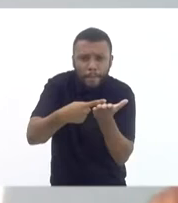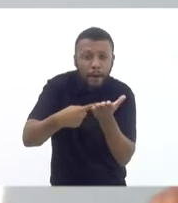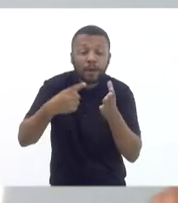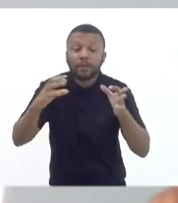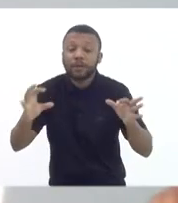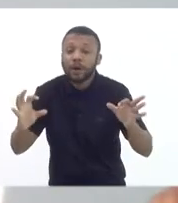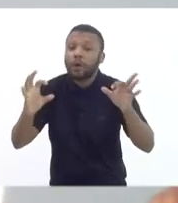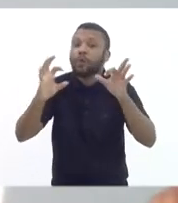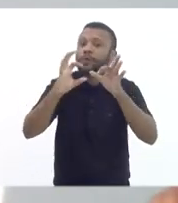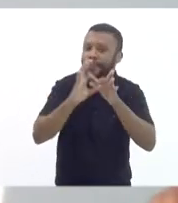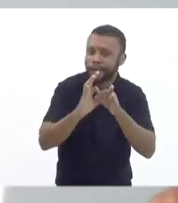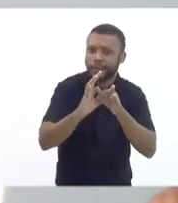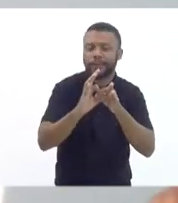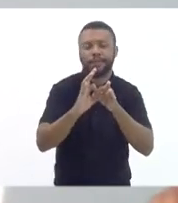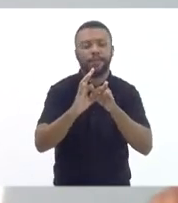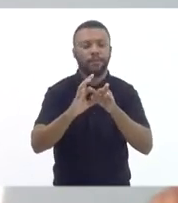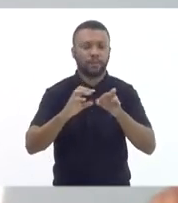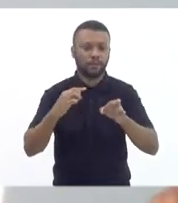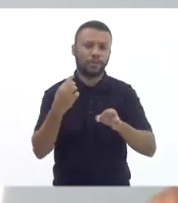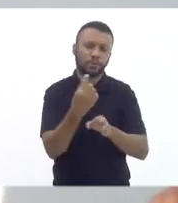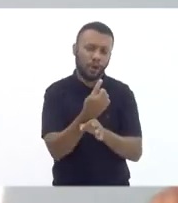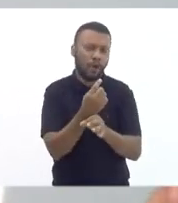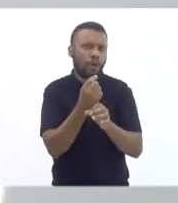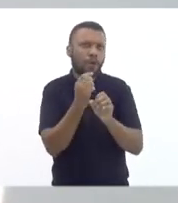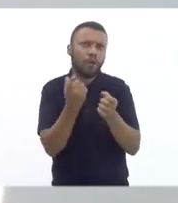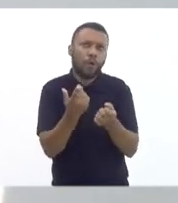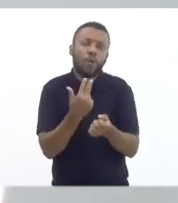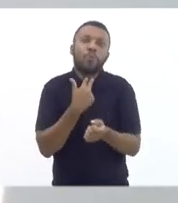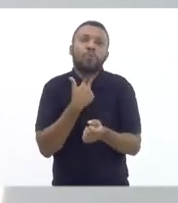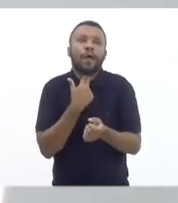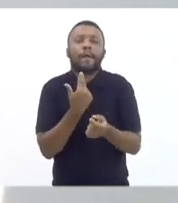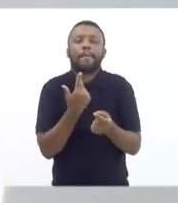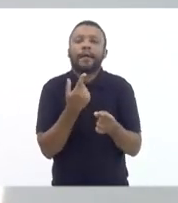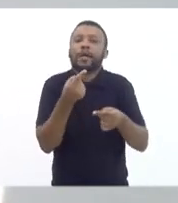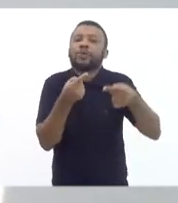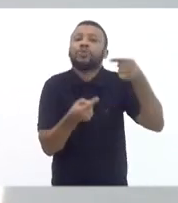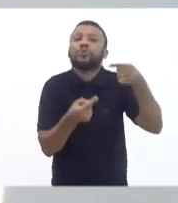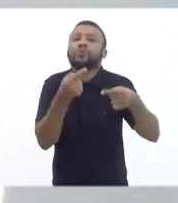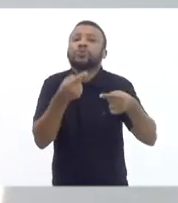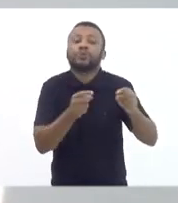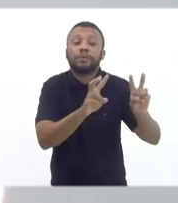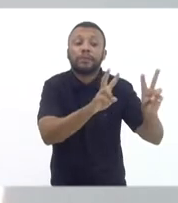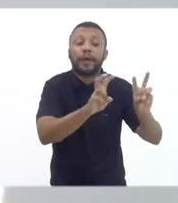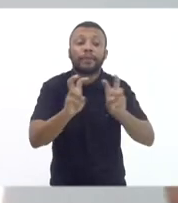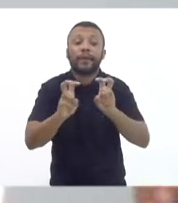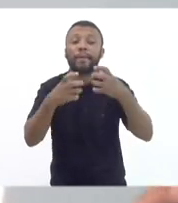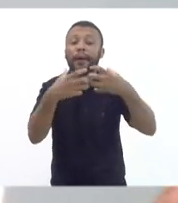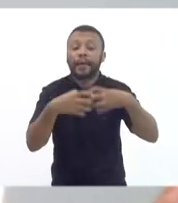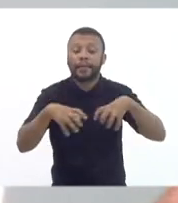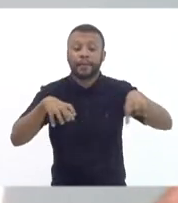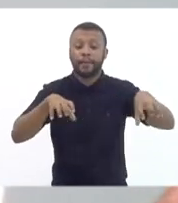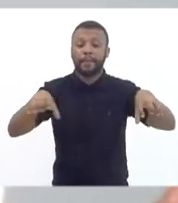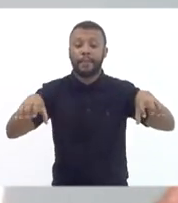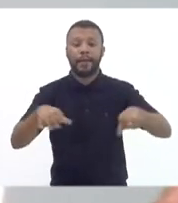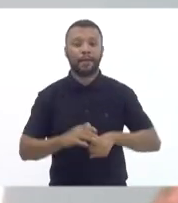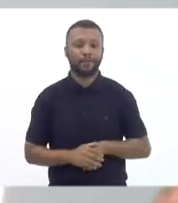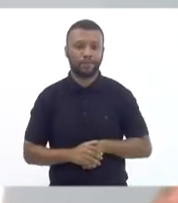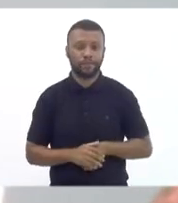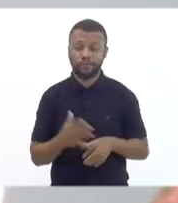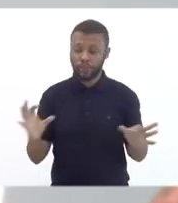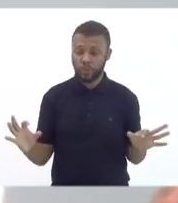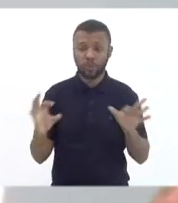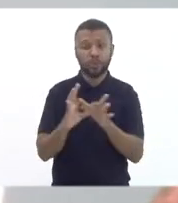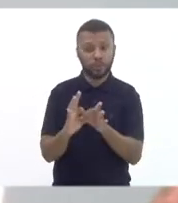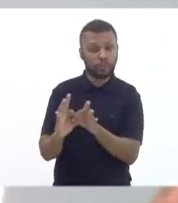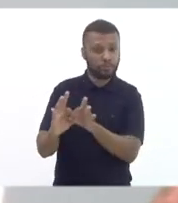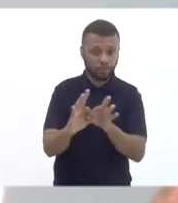unidas, no sentido de que a gente tem que não pode discutir uma sem a outra, né? E que, ao contrário do que muitos pensam, a gente